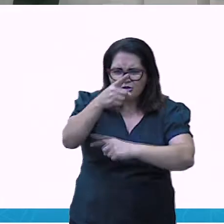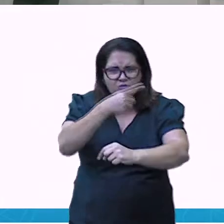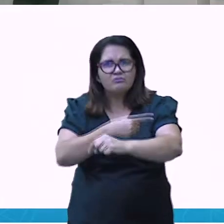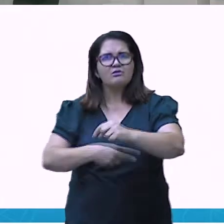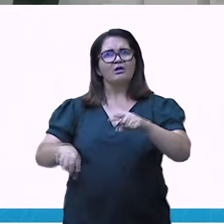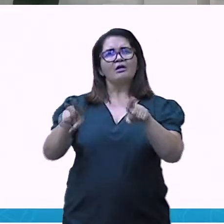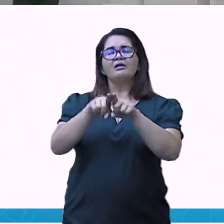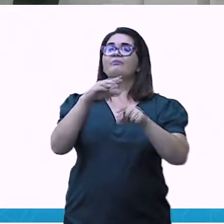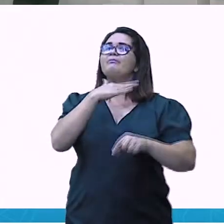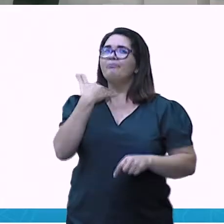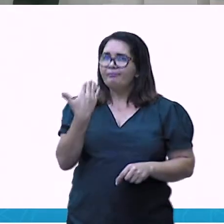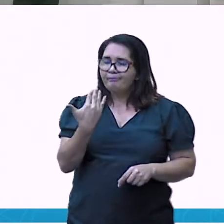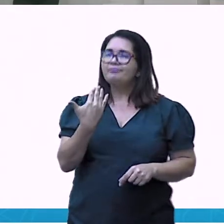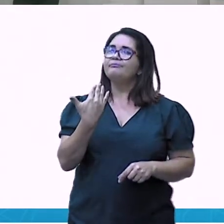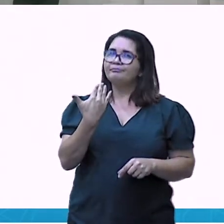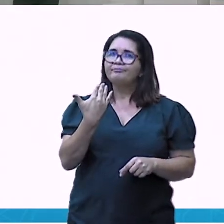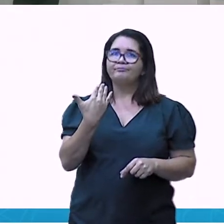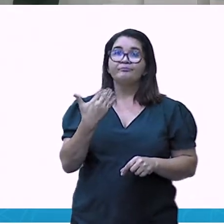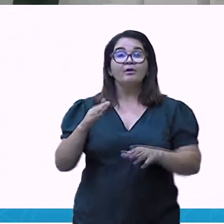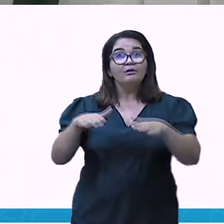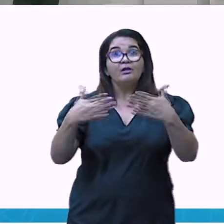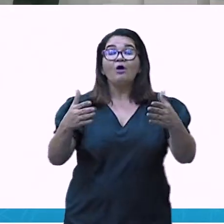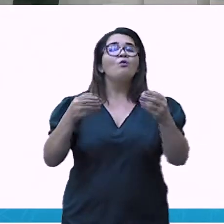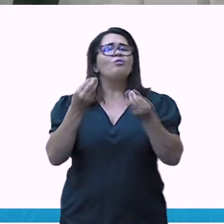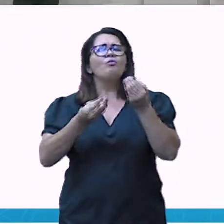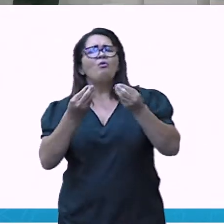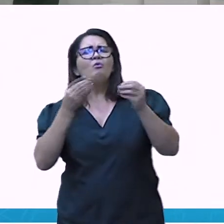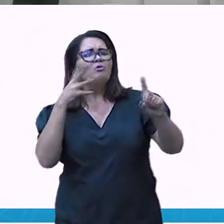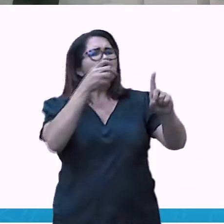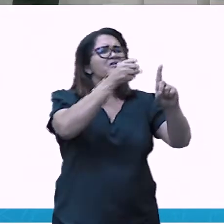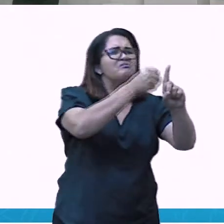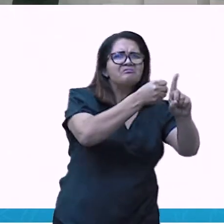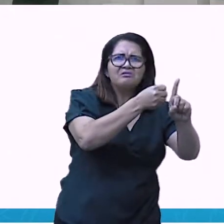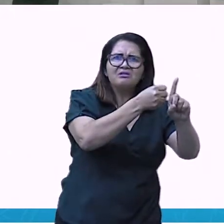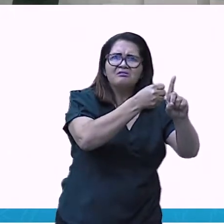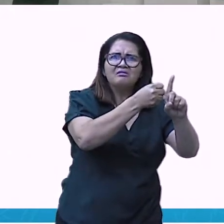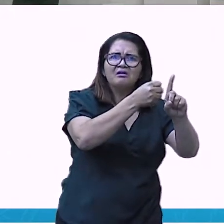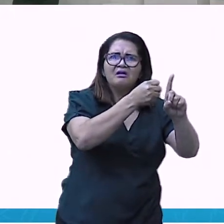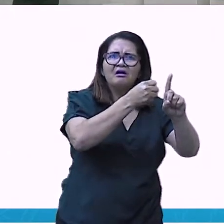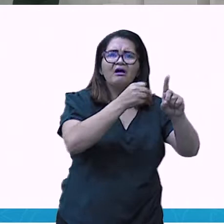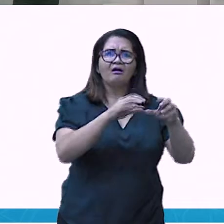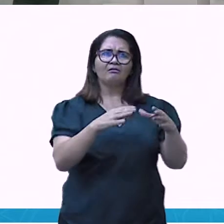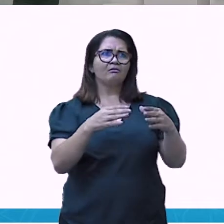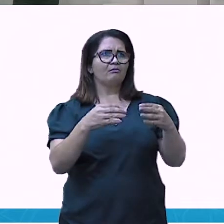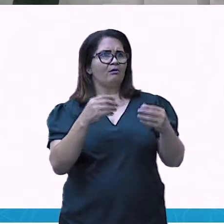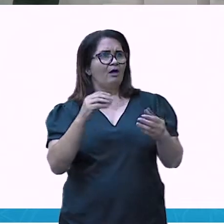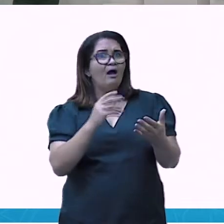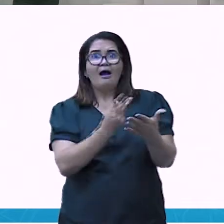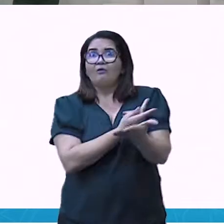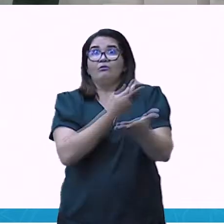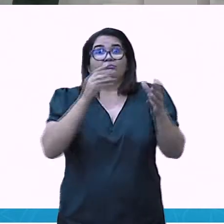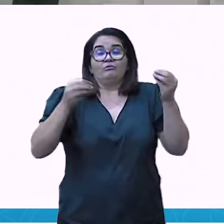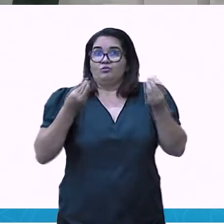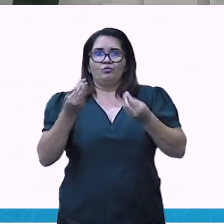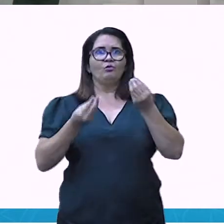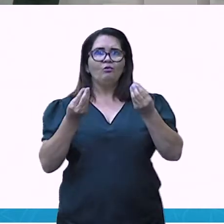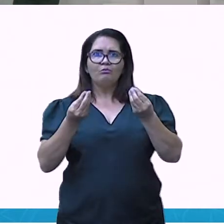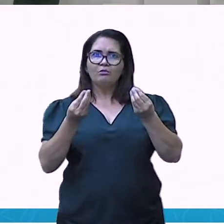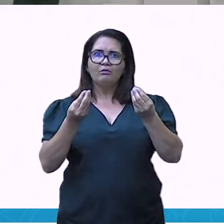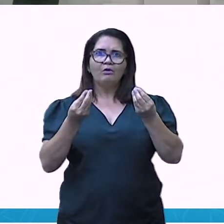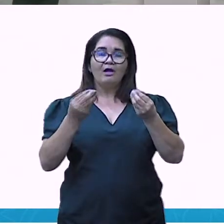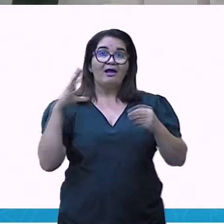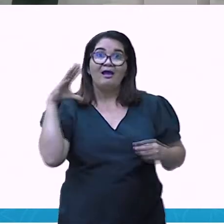eles acontecem de forma inesperada. Você não está esperando que aconteça um acidente. E eles podem acontecer